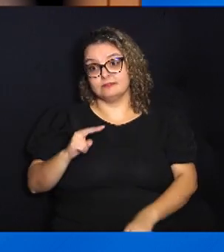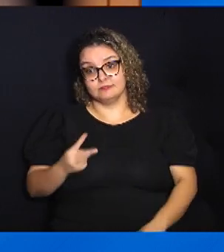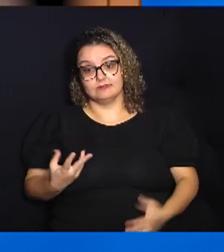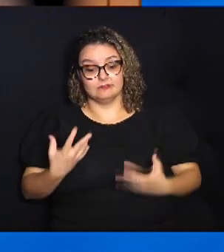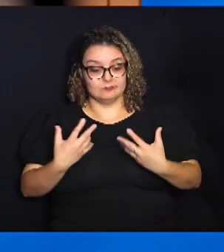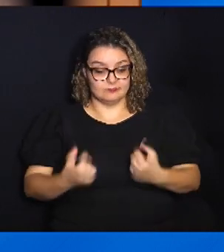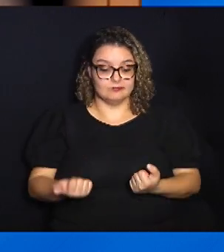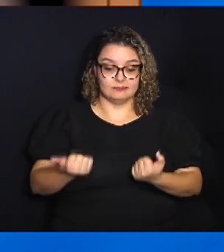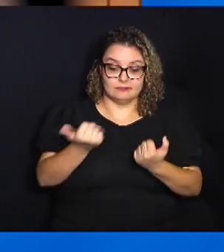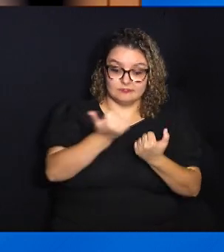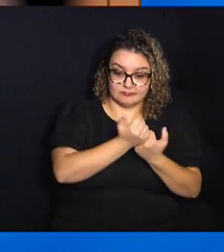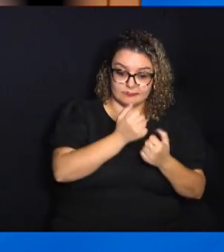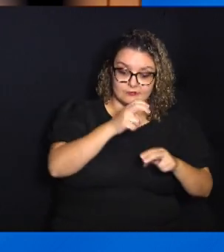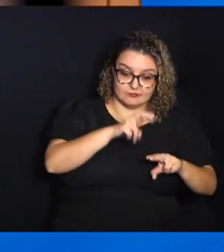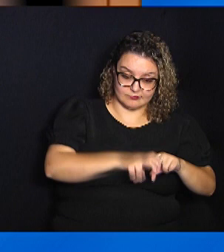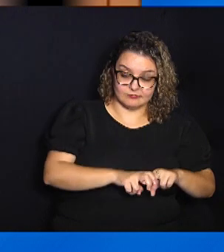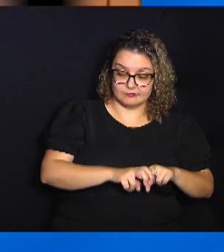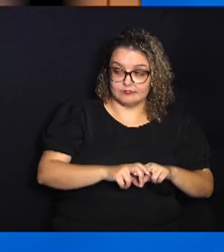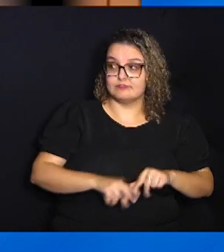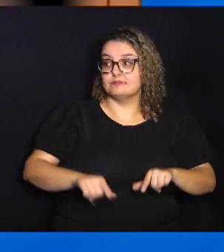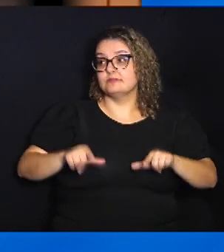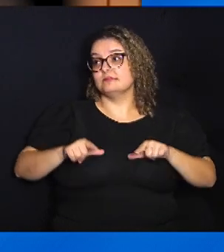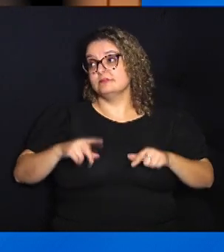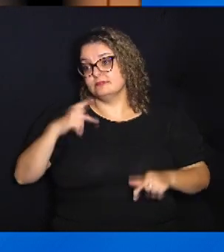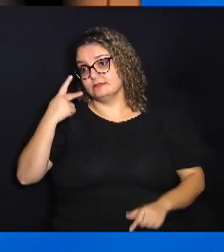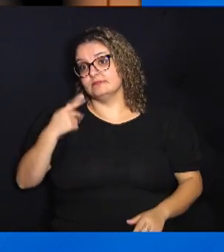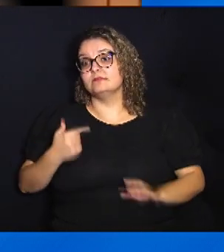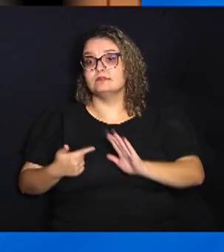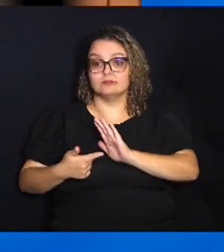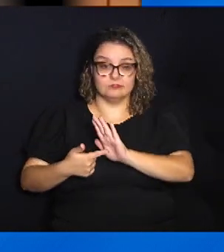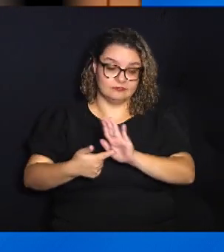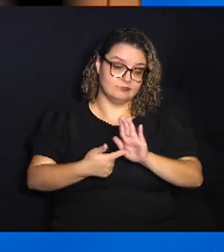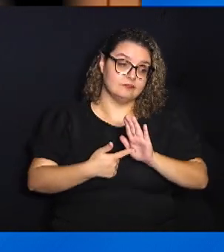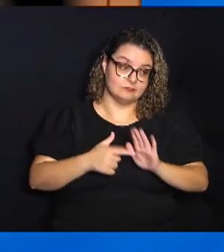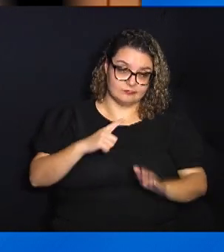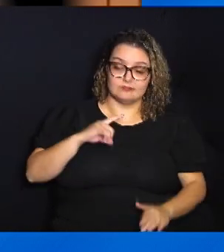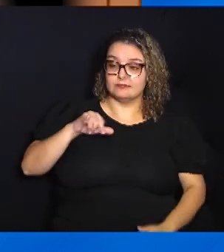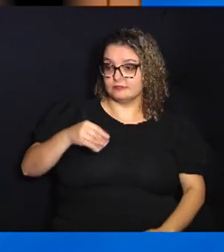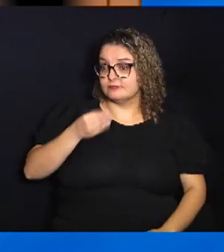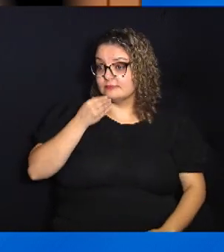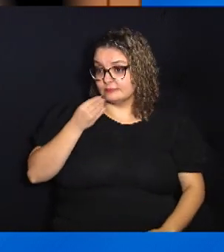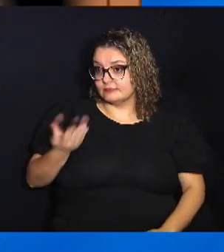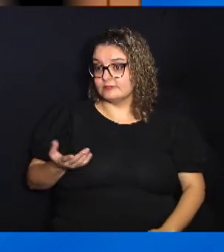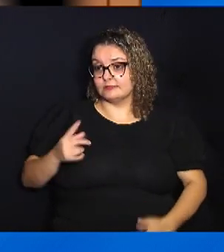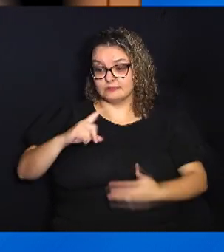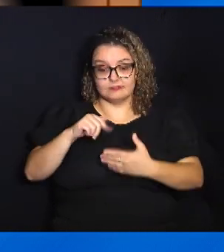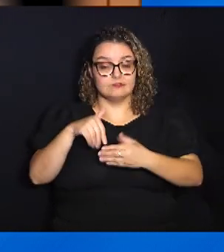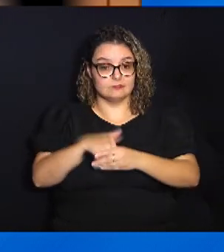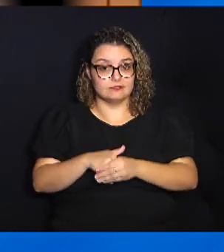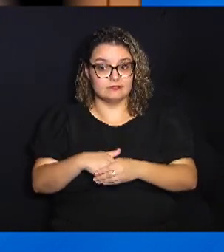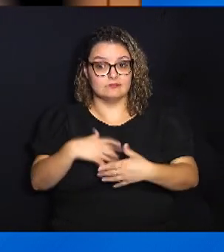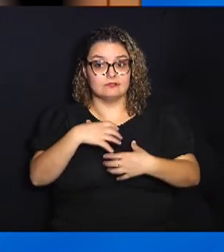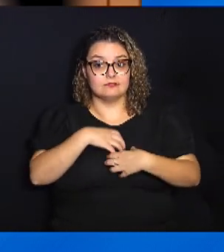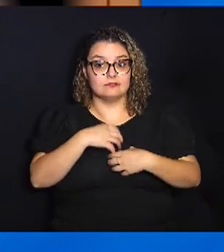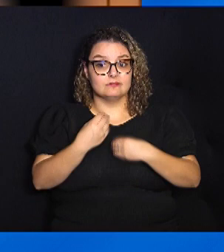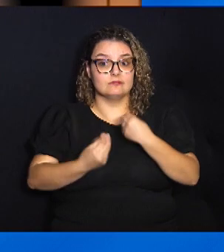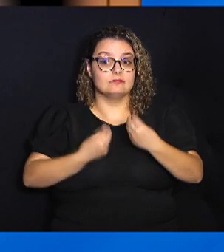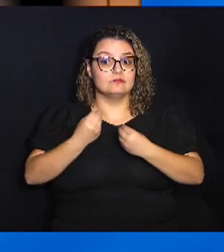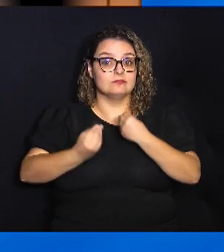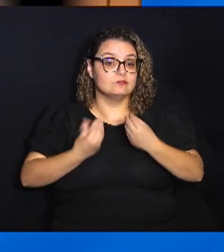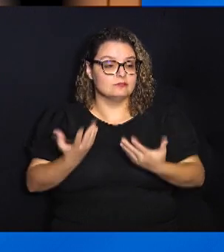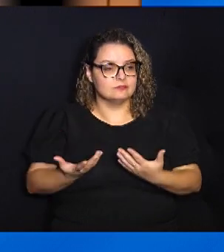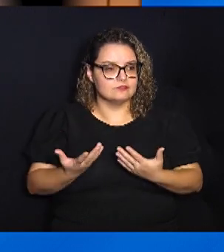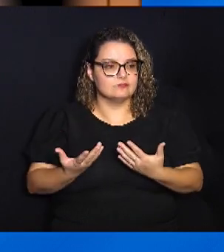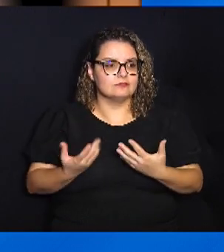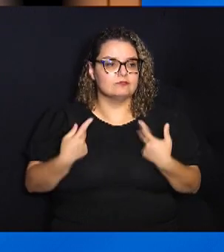assumiu, você tem um título de vereador, então você tem que mostrar, ter a oportunidade para mostrar para os seus eleitores a maneira como que você vai se